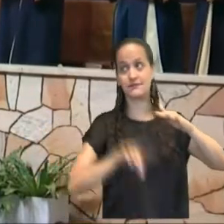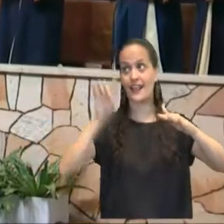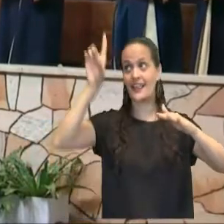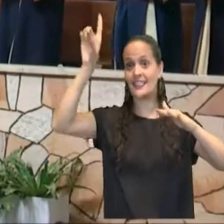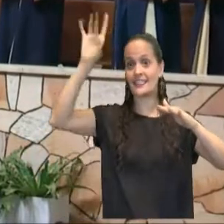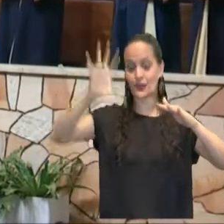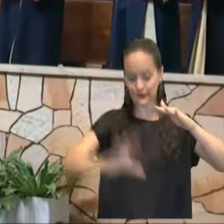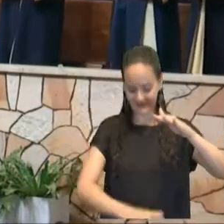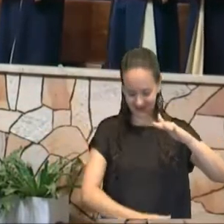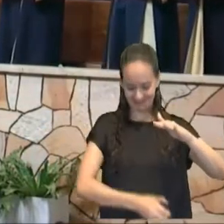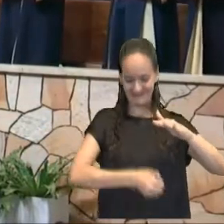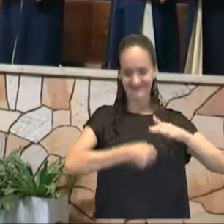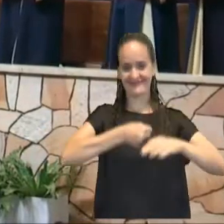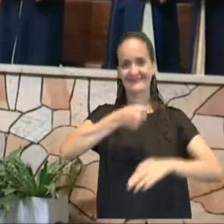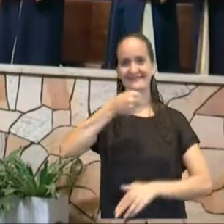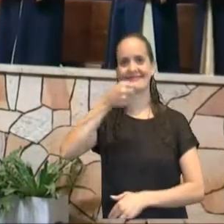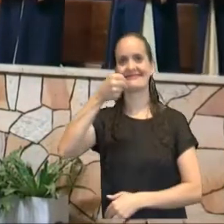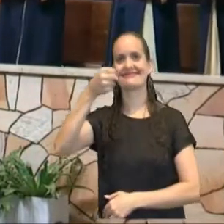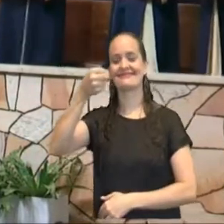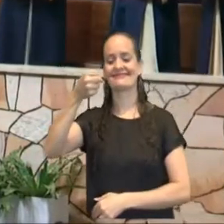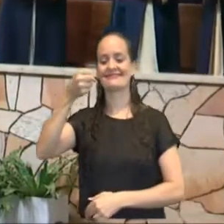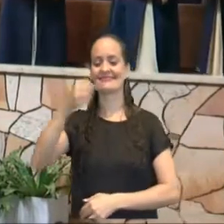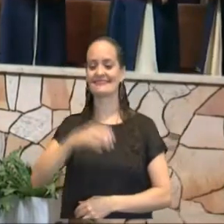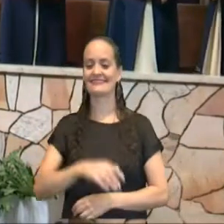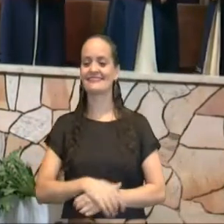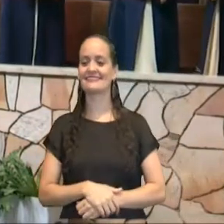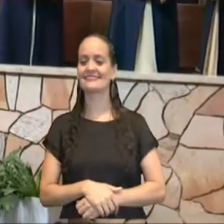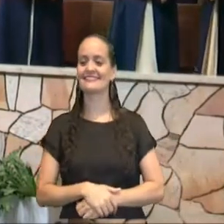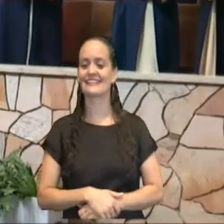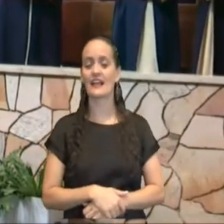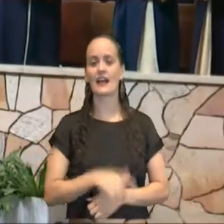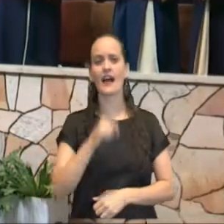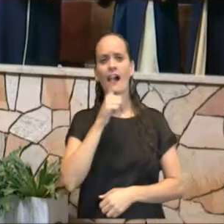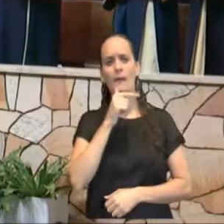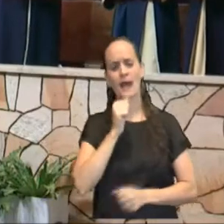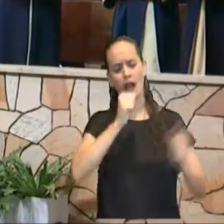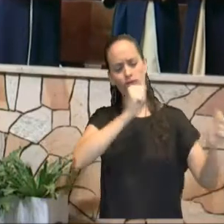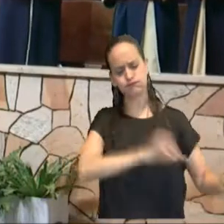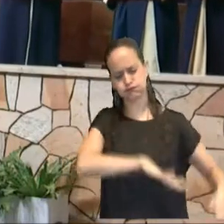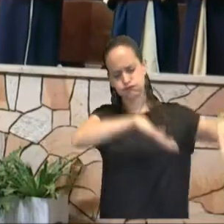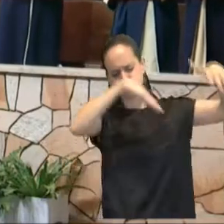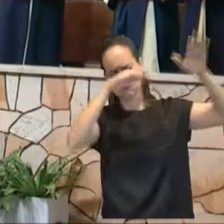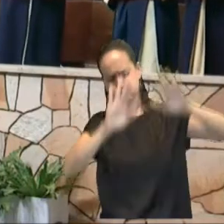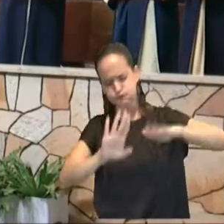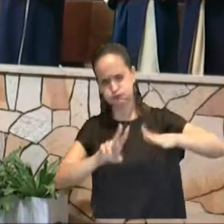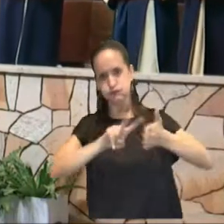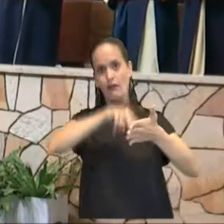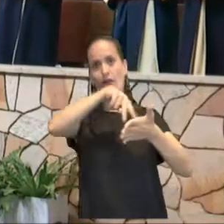Oh.